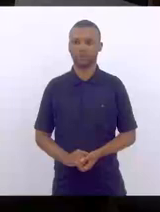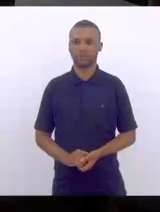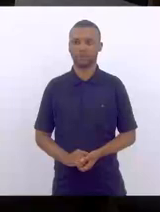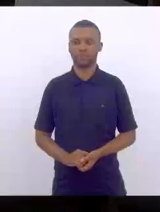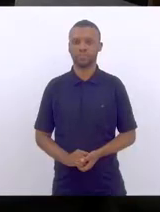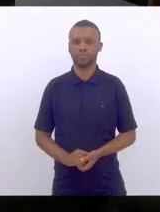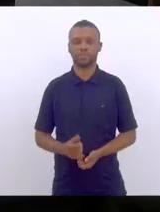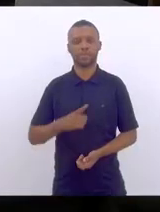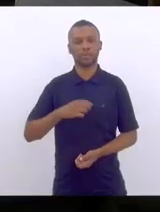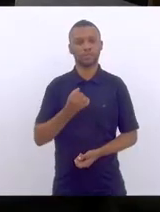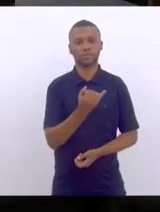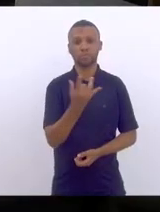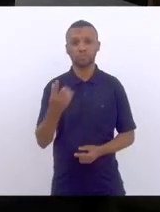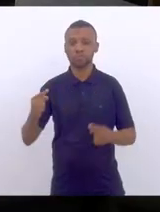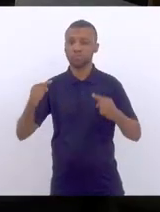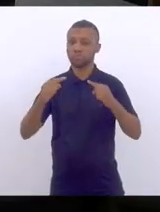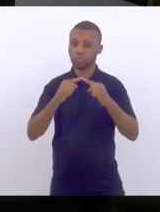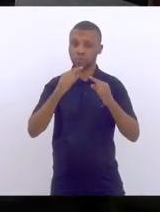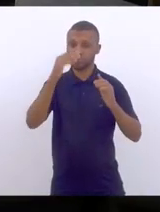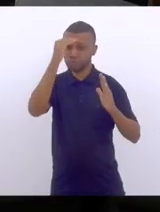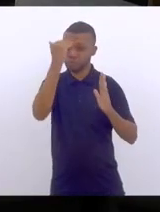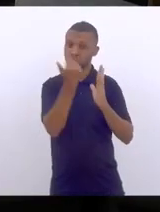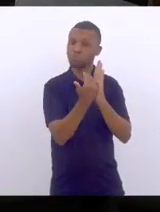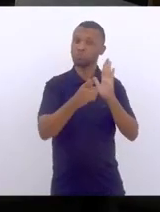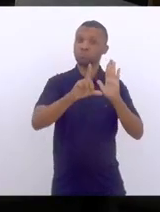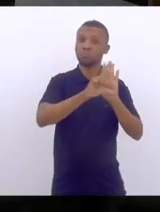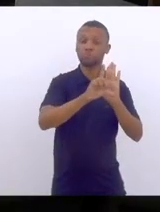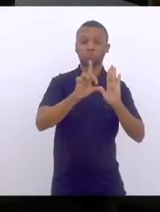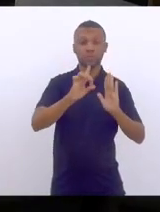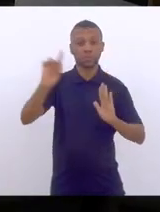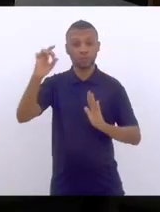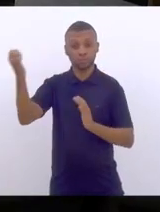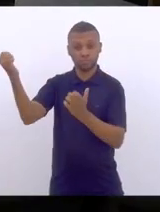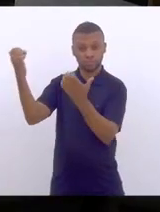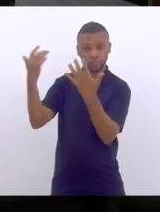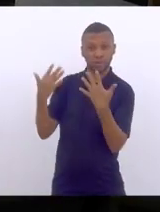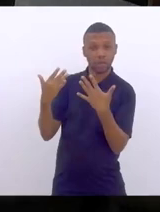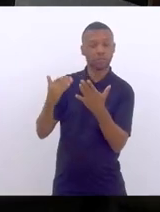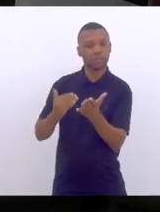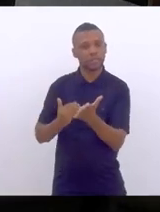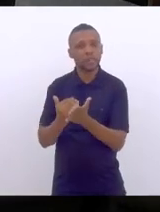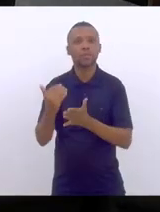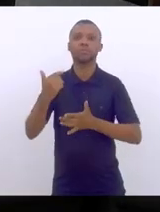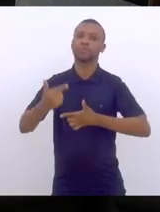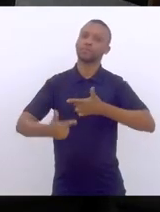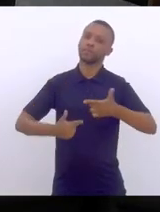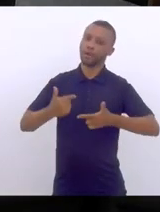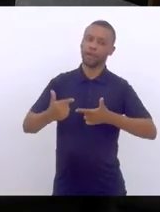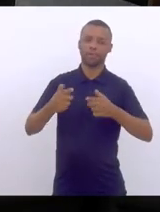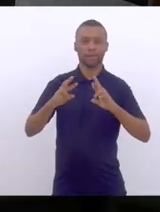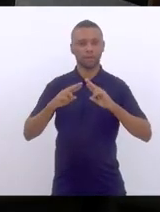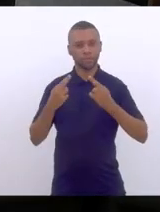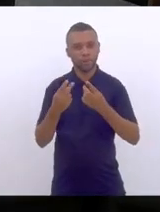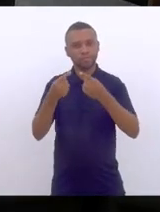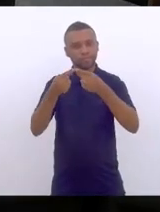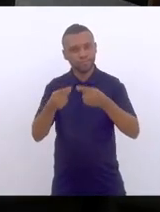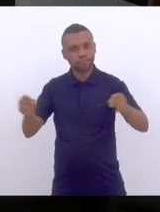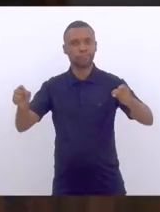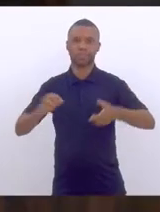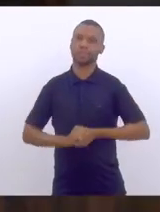Havendo o número legal e sob a proteção de Deus, iniciamos os nossos trabalhos. Está aberta a sessão. A